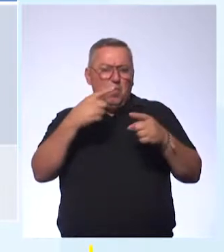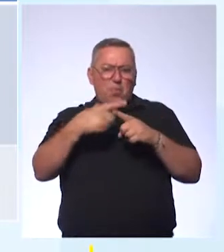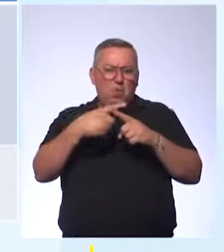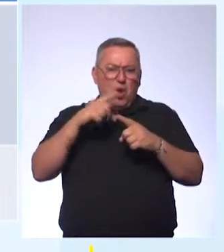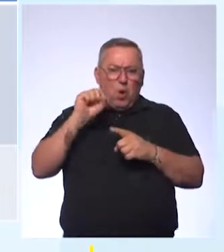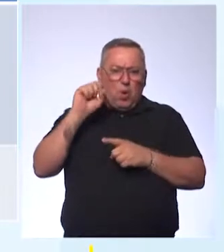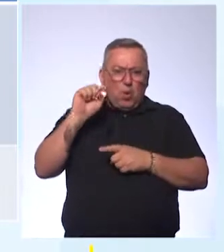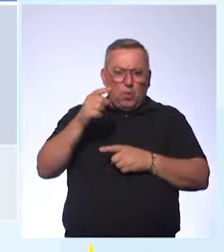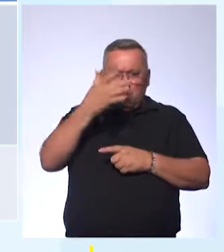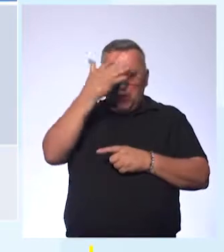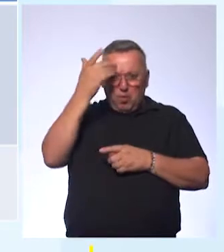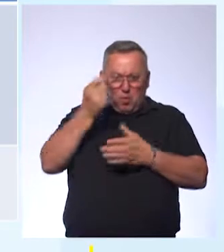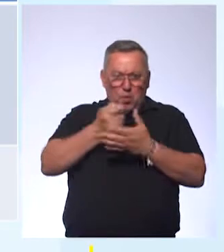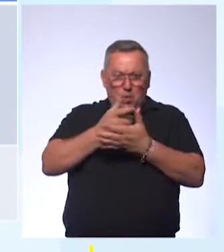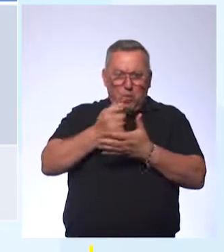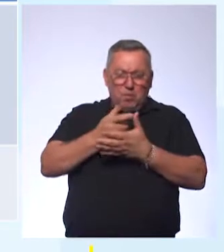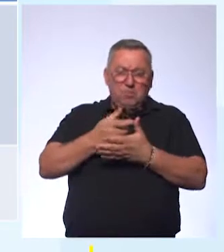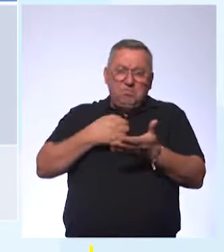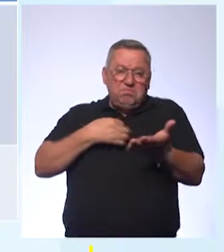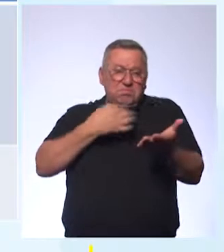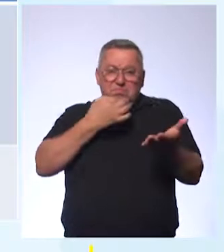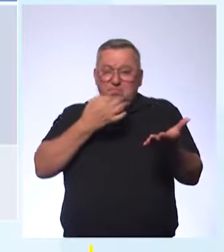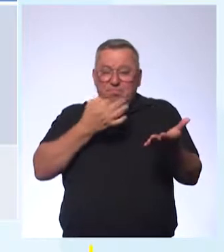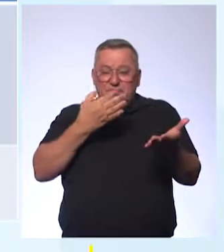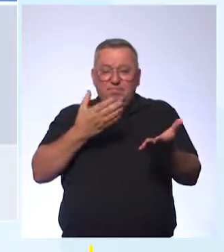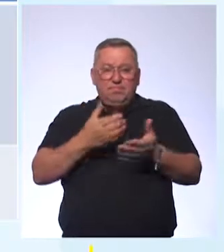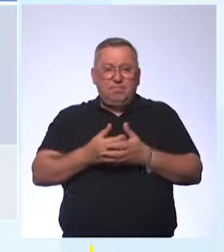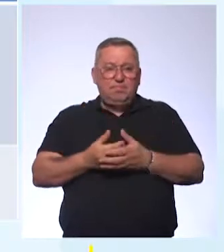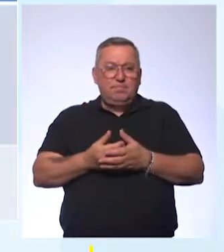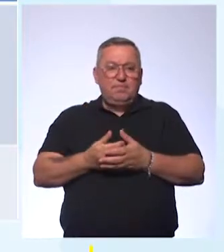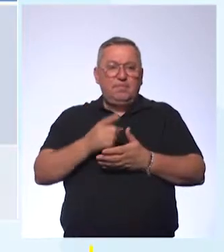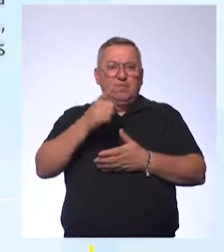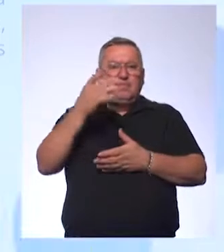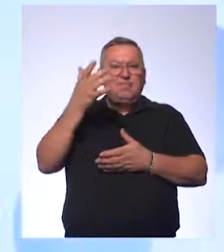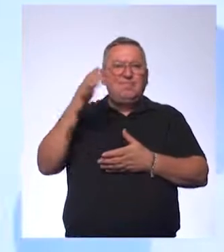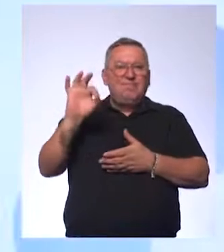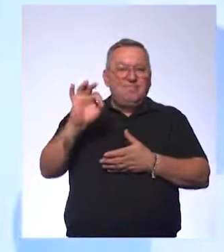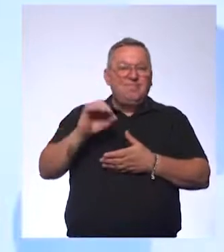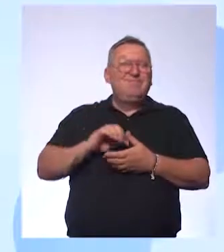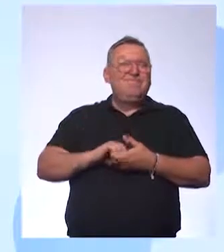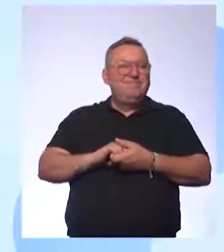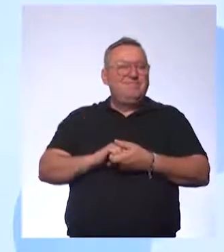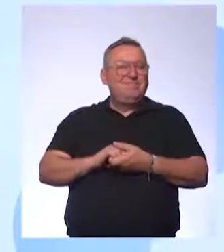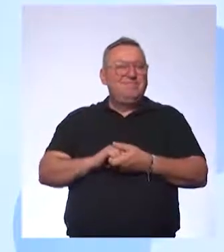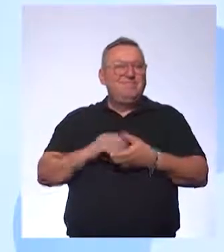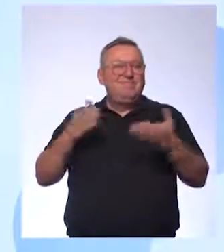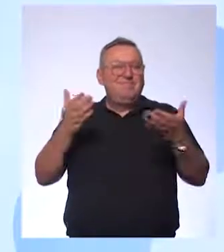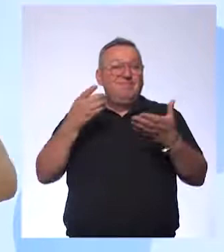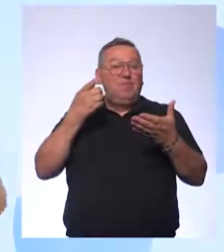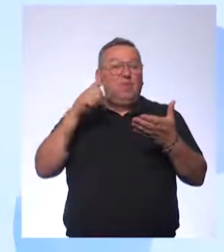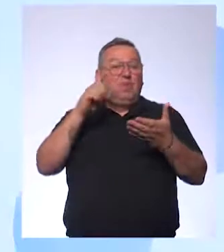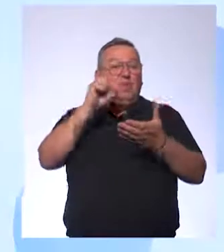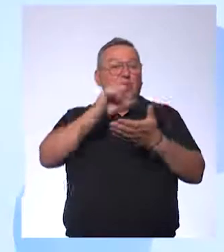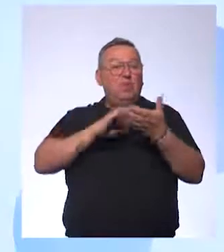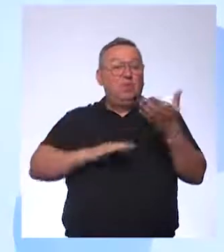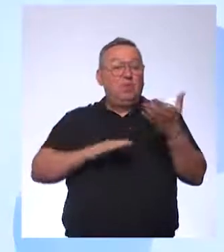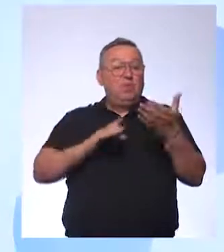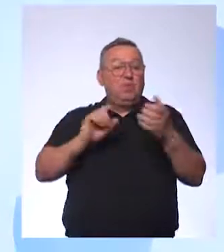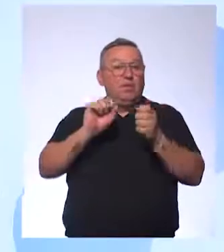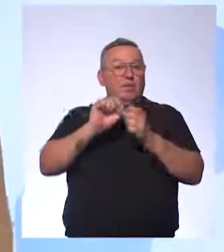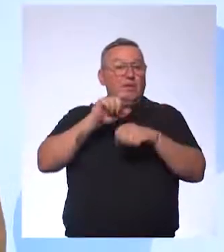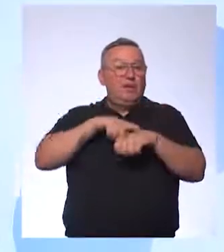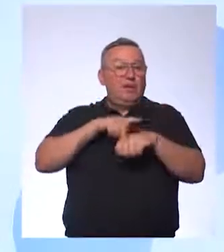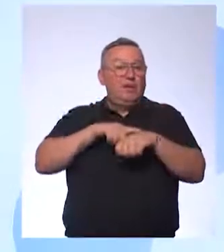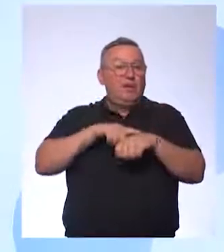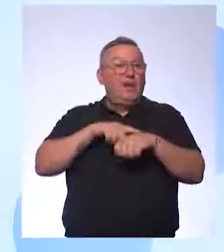país. Esse acaba sendo a opinião. Então, vocês acertaram. Agora, aí, o último exercício, nem acredito que vai dar tempo de fazer.